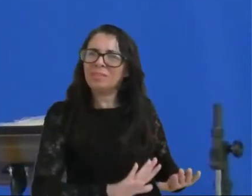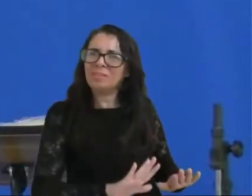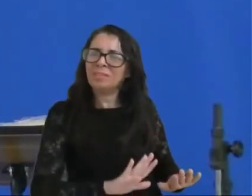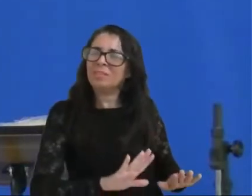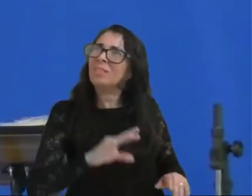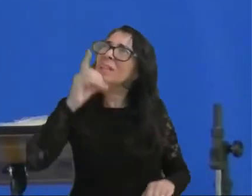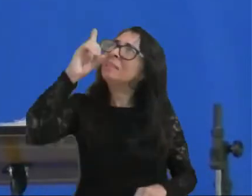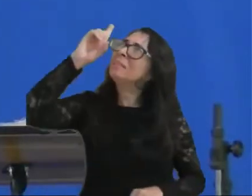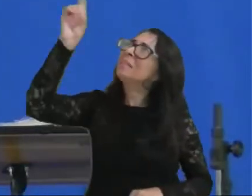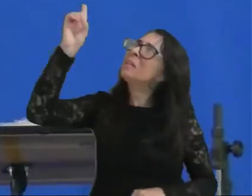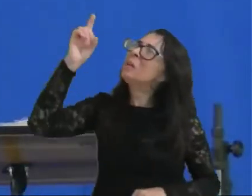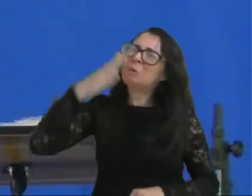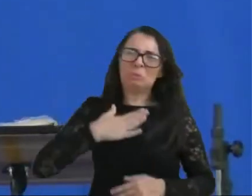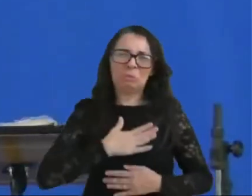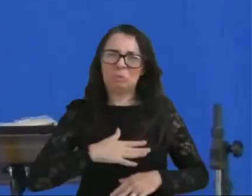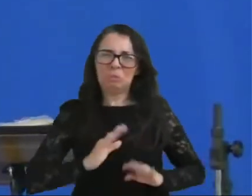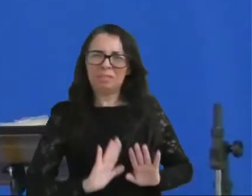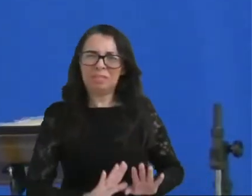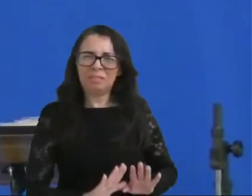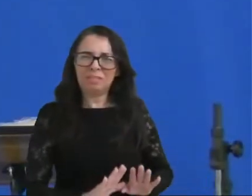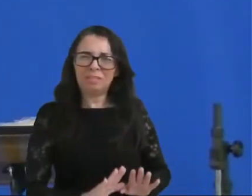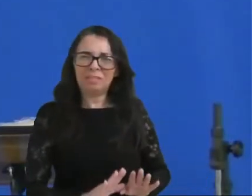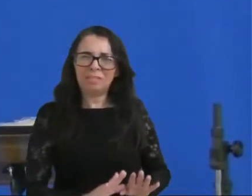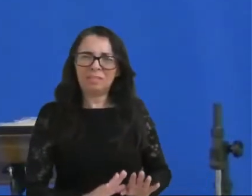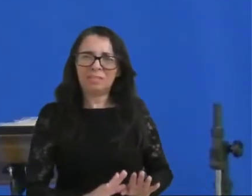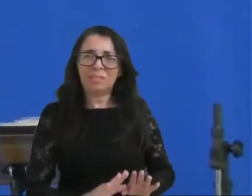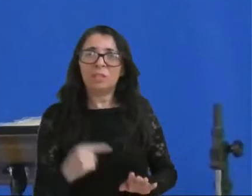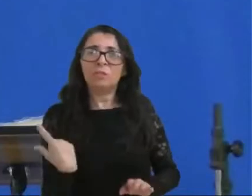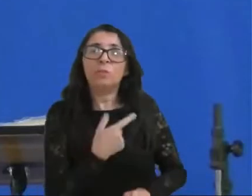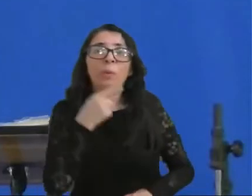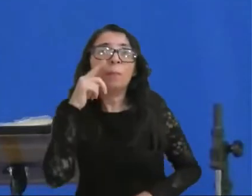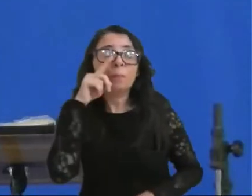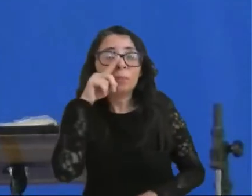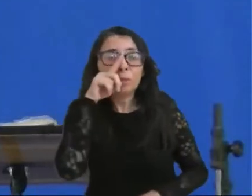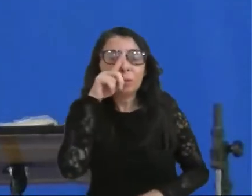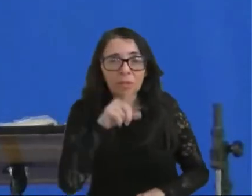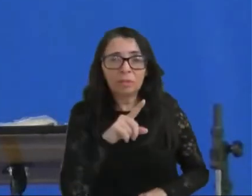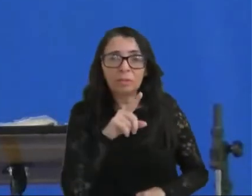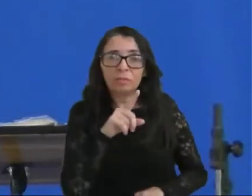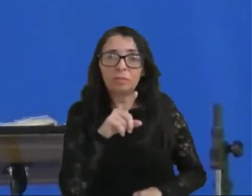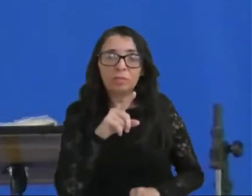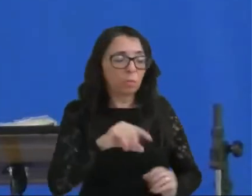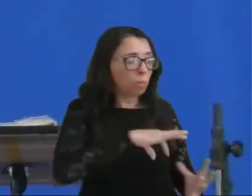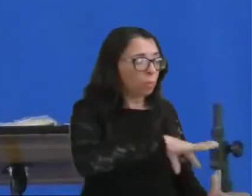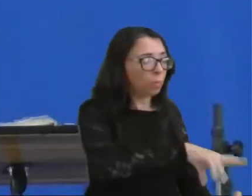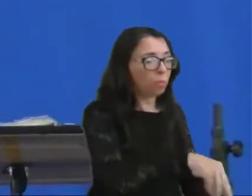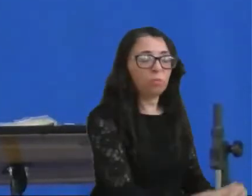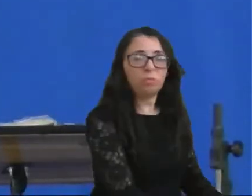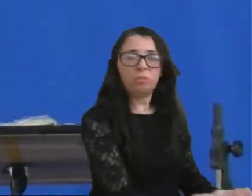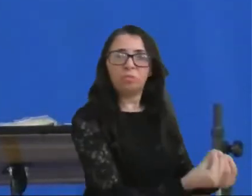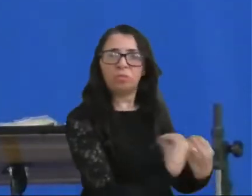tempo? Cuidado. Jesus cobrará de você isso daí.